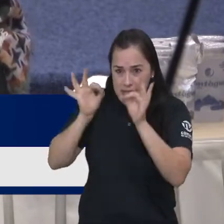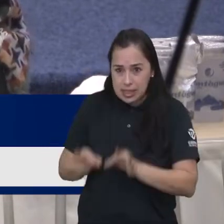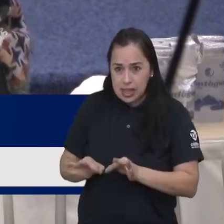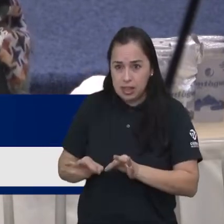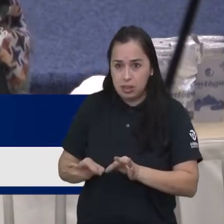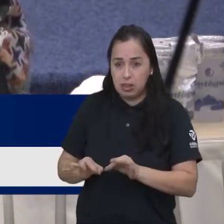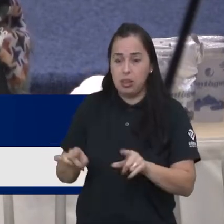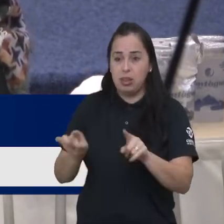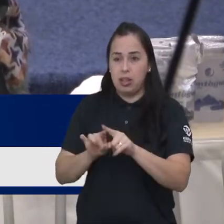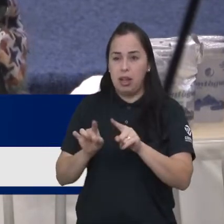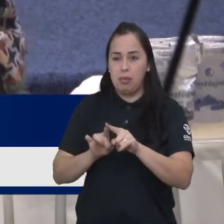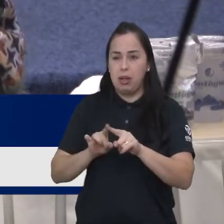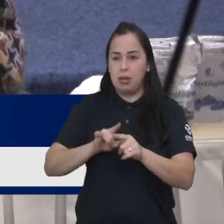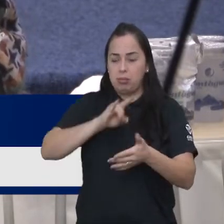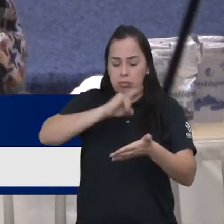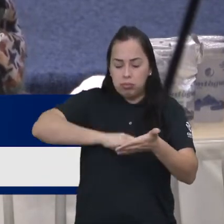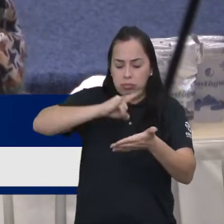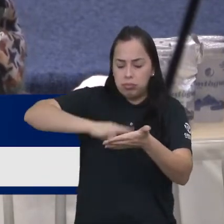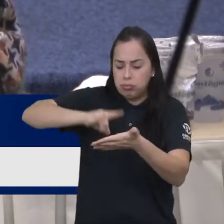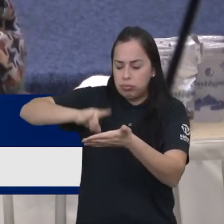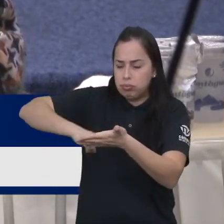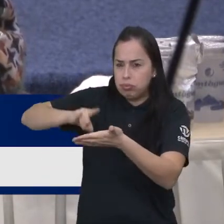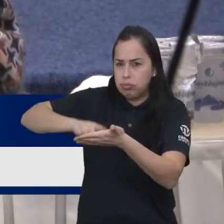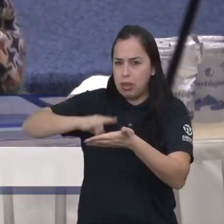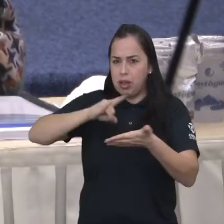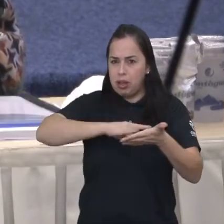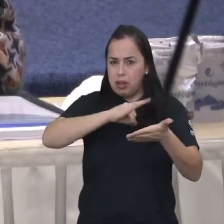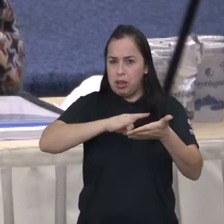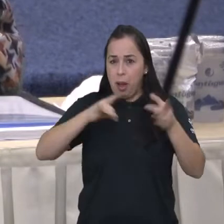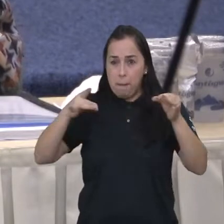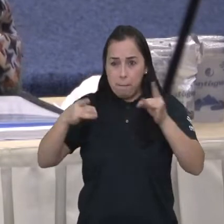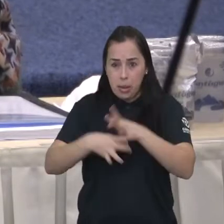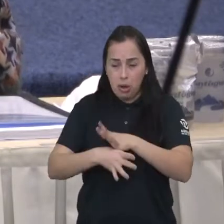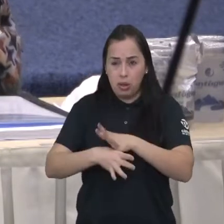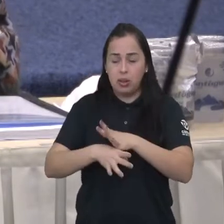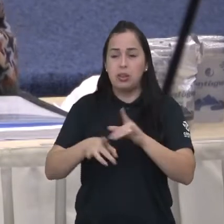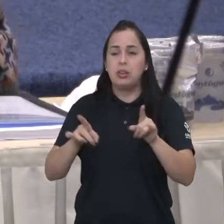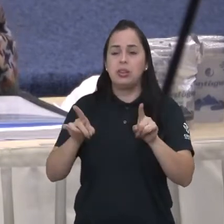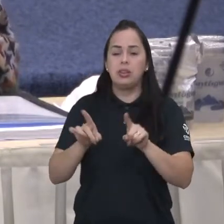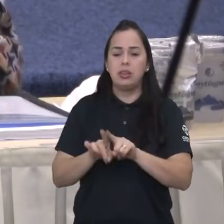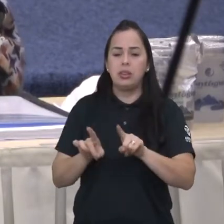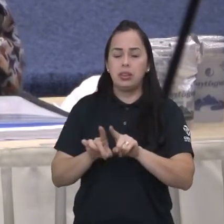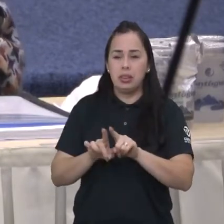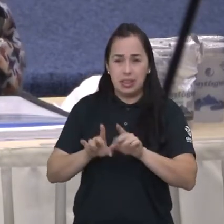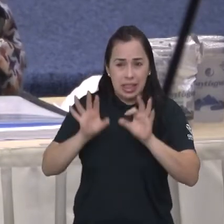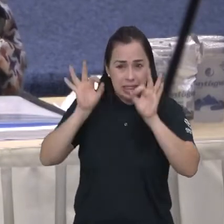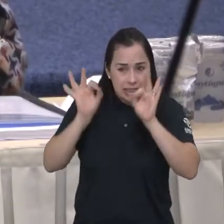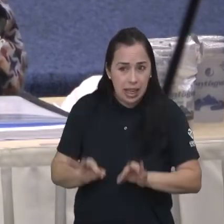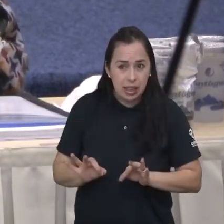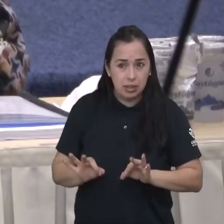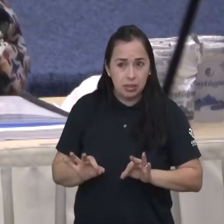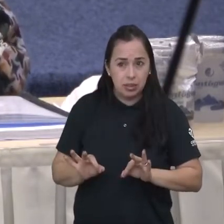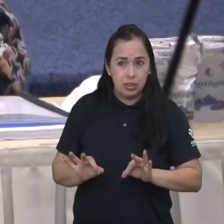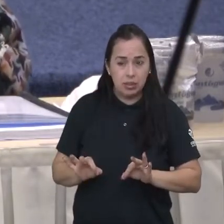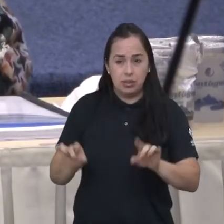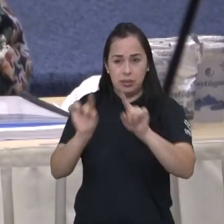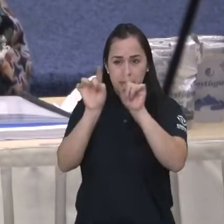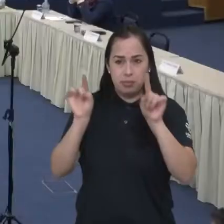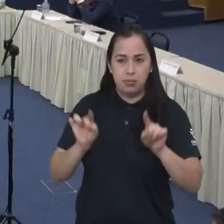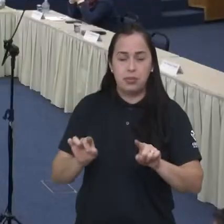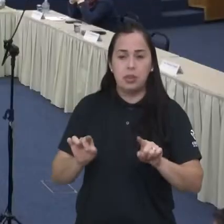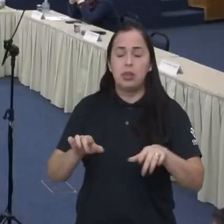processo de regularização fundiária de interesse social, reúdo S, está sendo aplicado